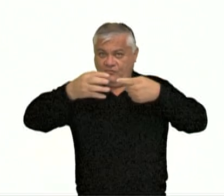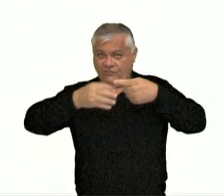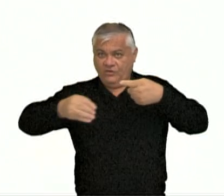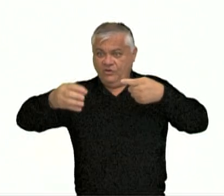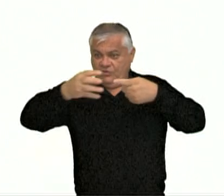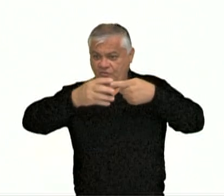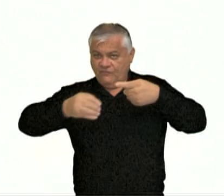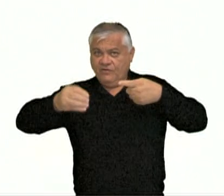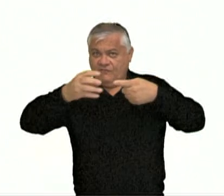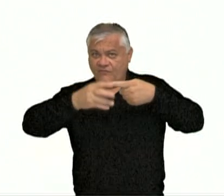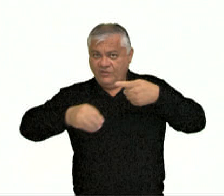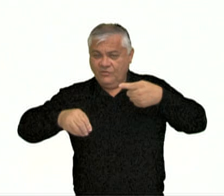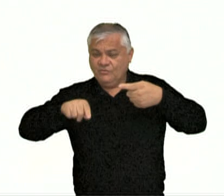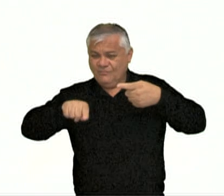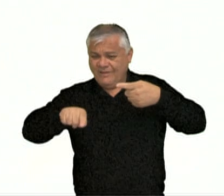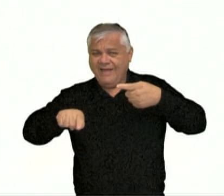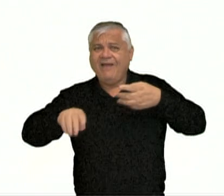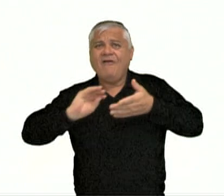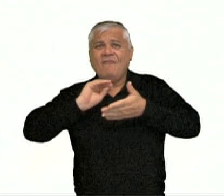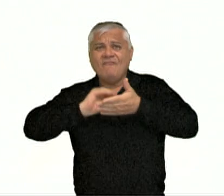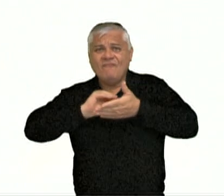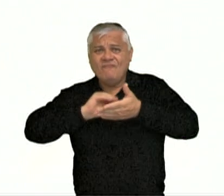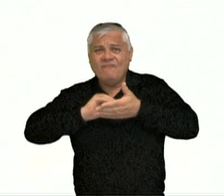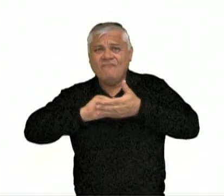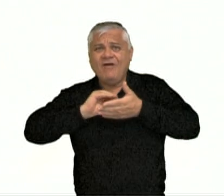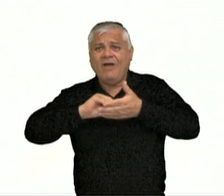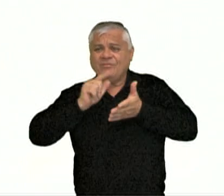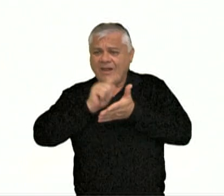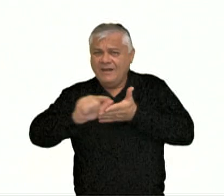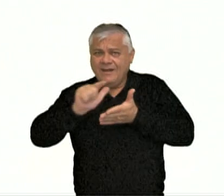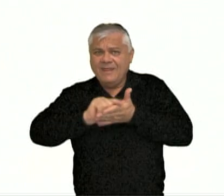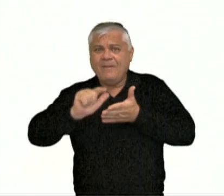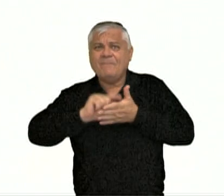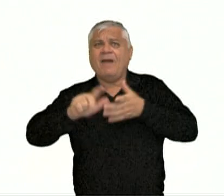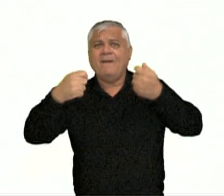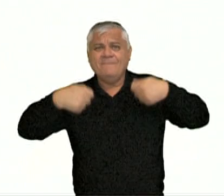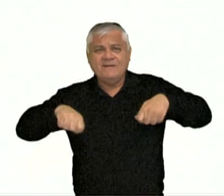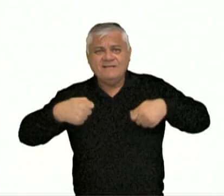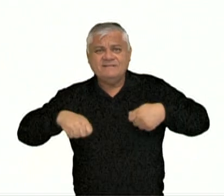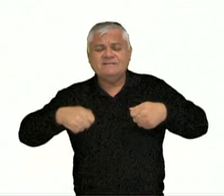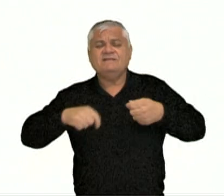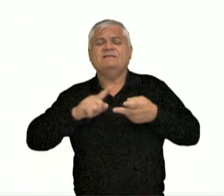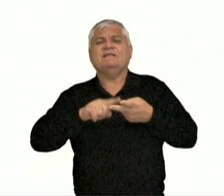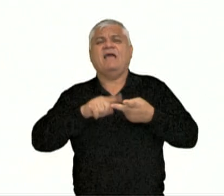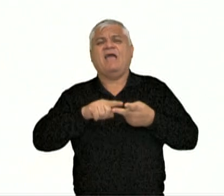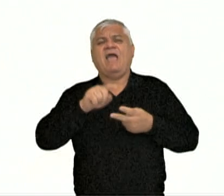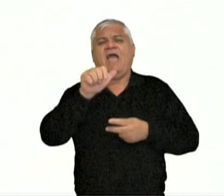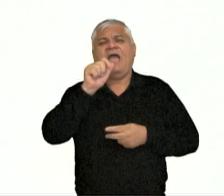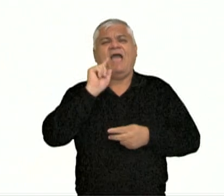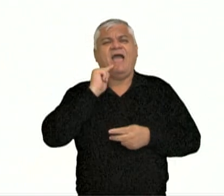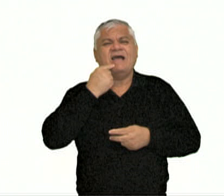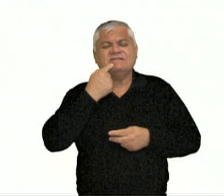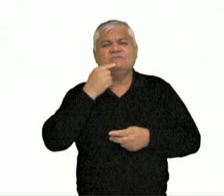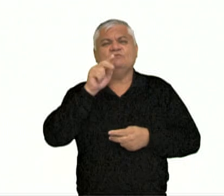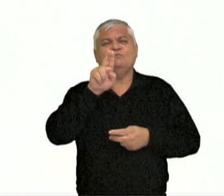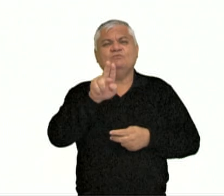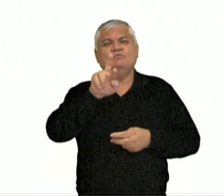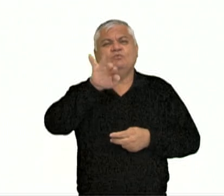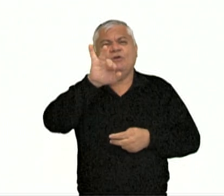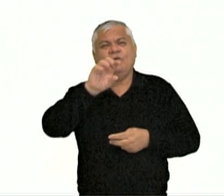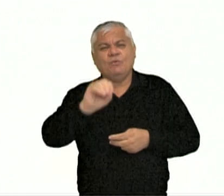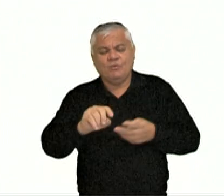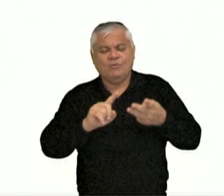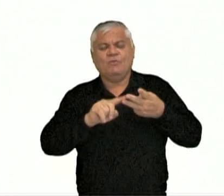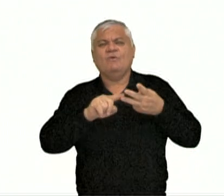sido filtrados ainda, não tinham saído do nosso sangue, como por exemplo o ácido úrico, alguns outros